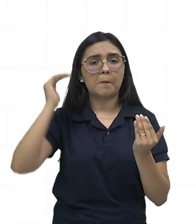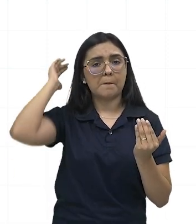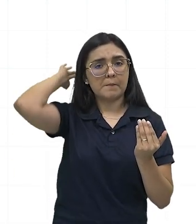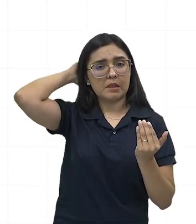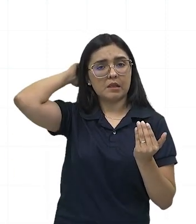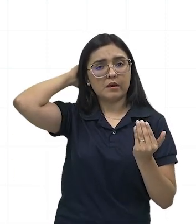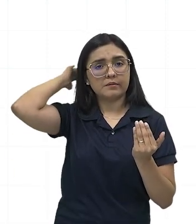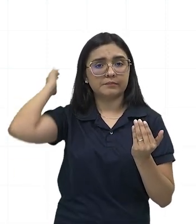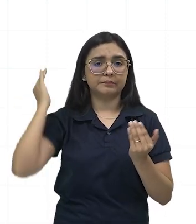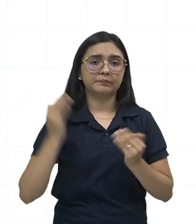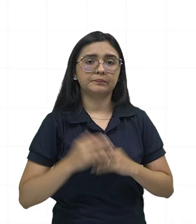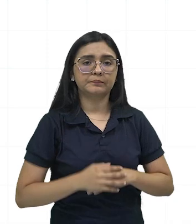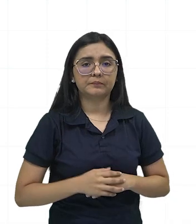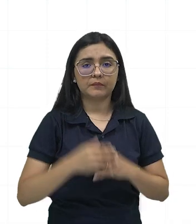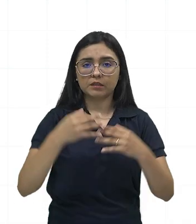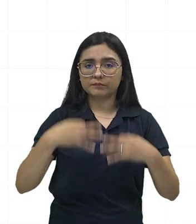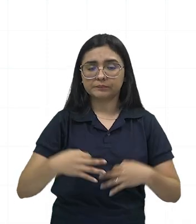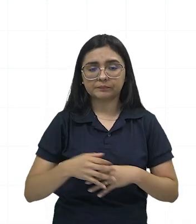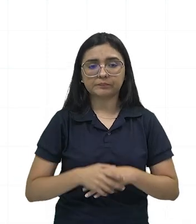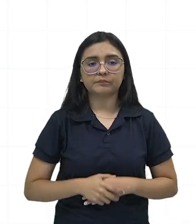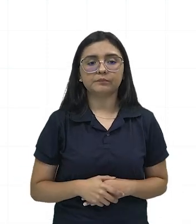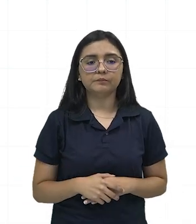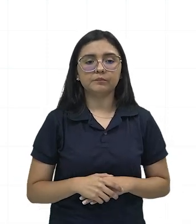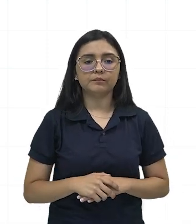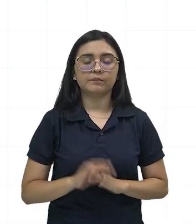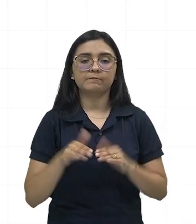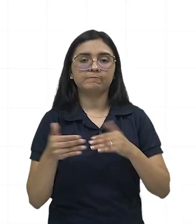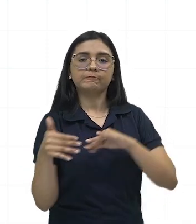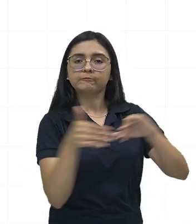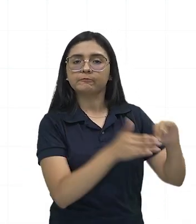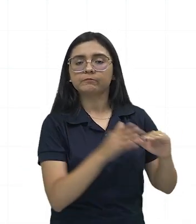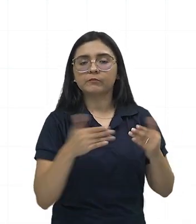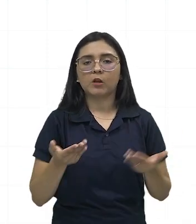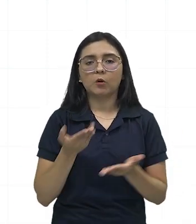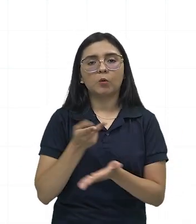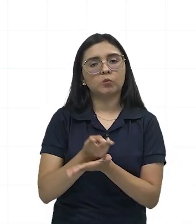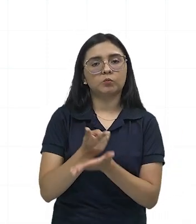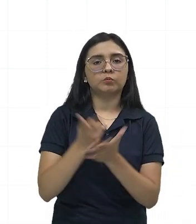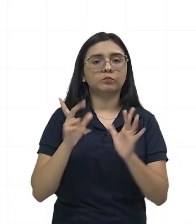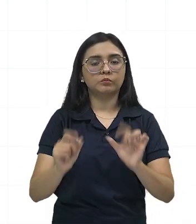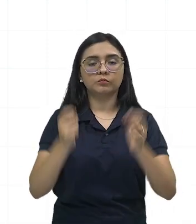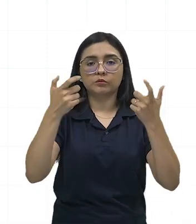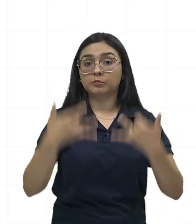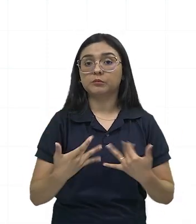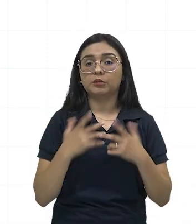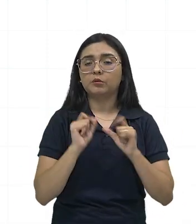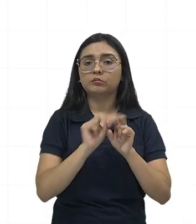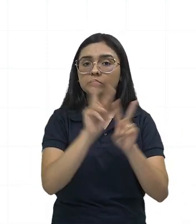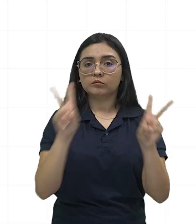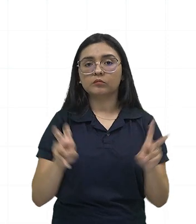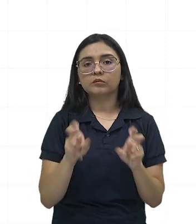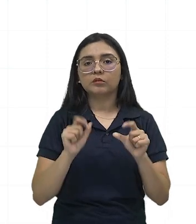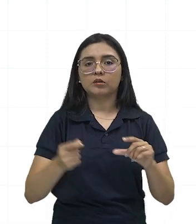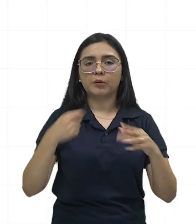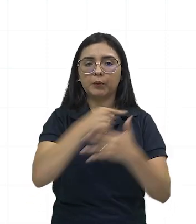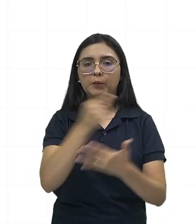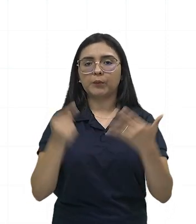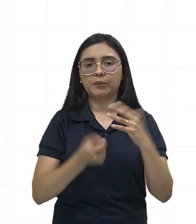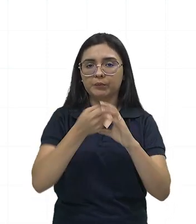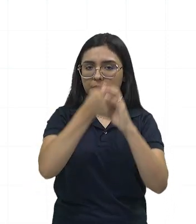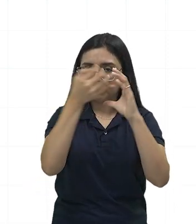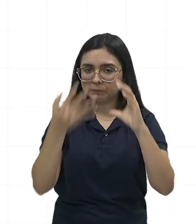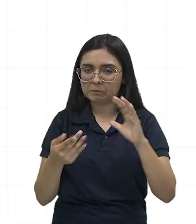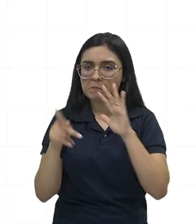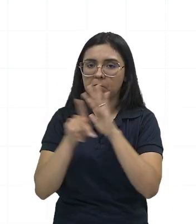com Belém, certo? E vamos aí continuar falando, né, sobre as